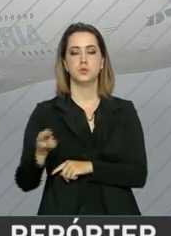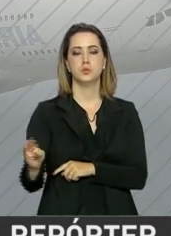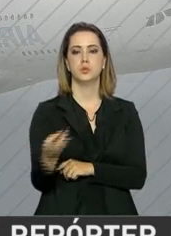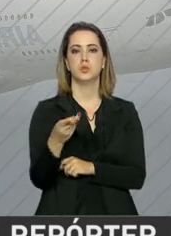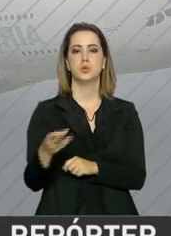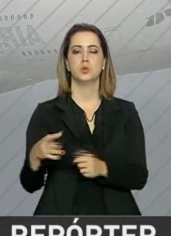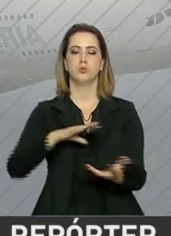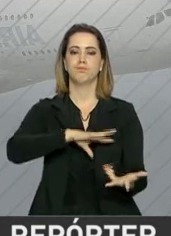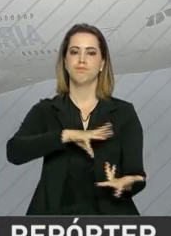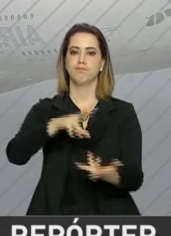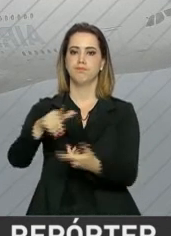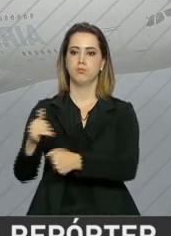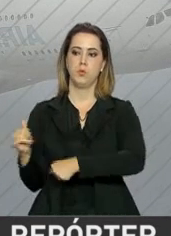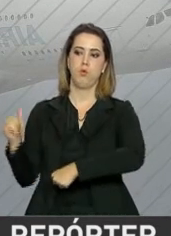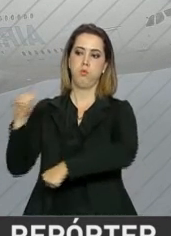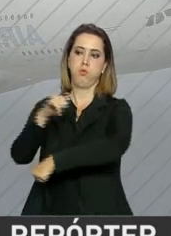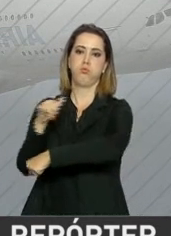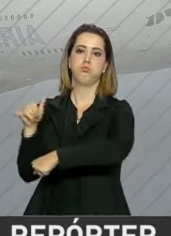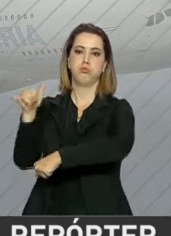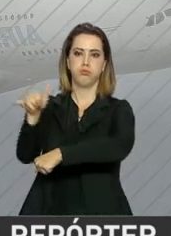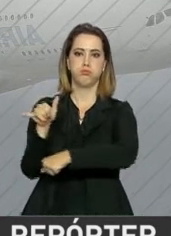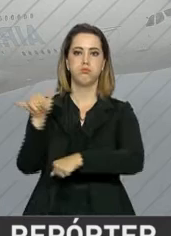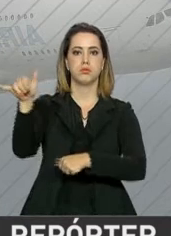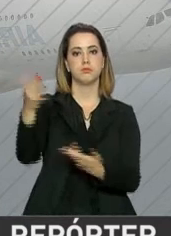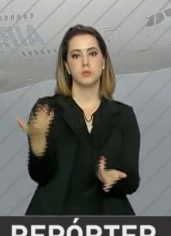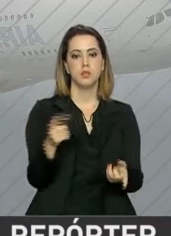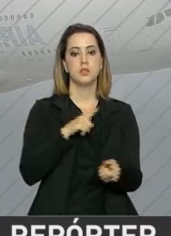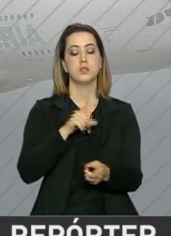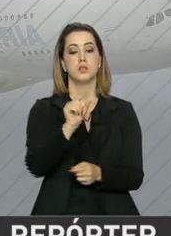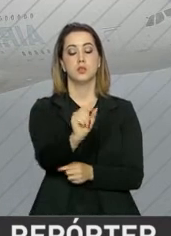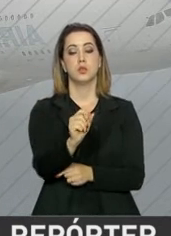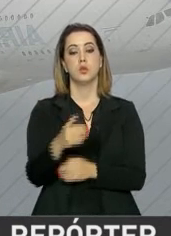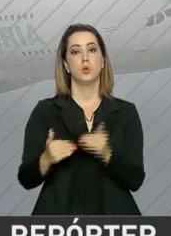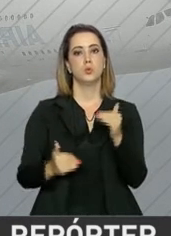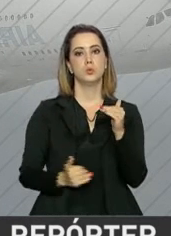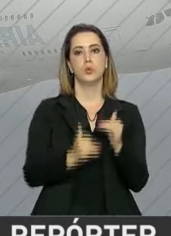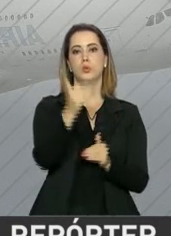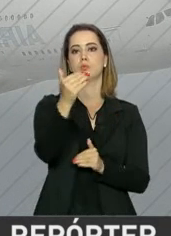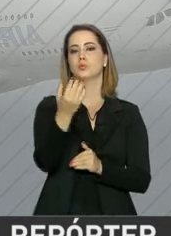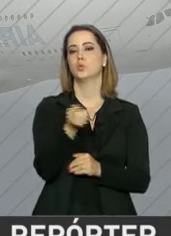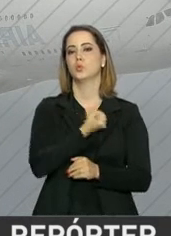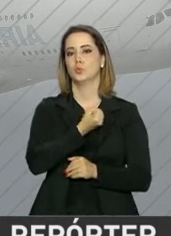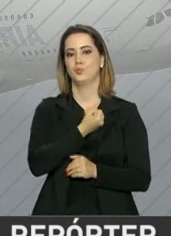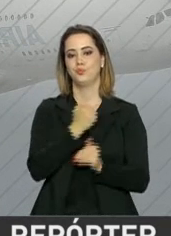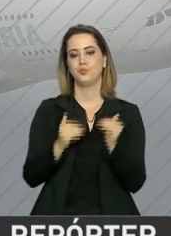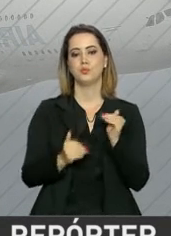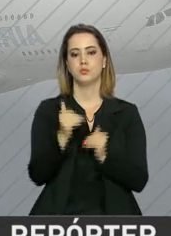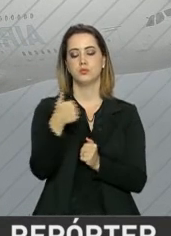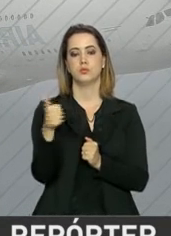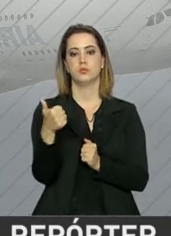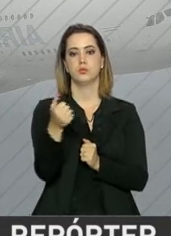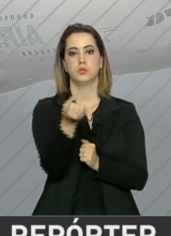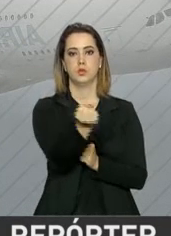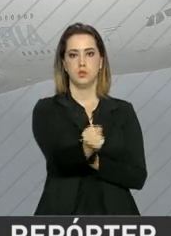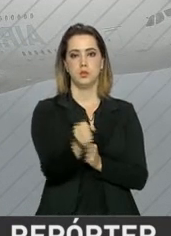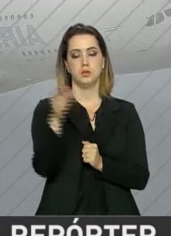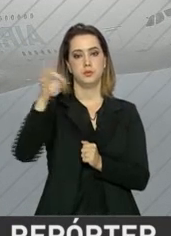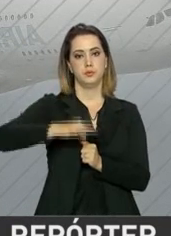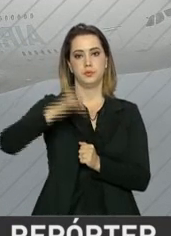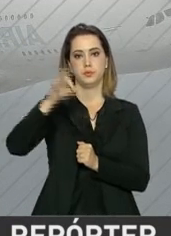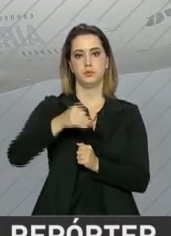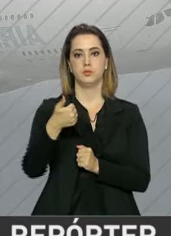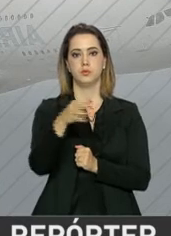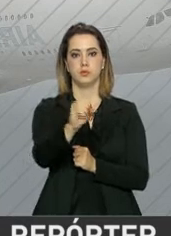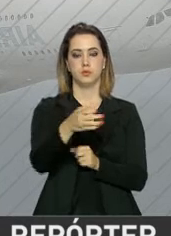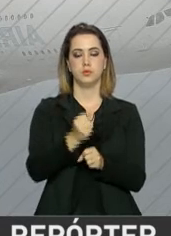internacionais. Segundo a Agência Nacional de Aviação Civil, o número cresceu 118% nos últimos 10